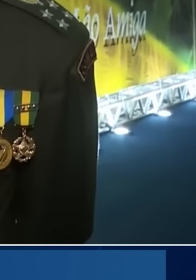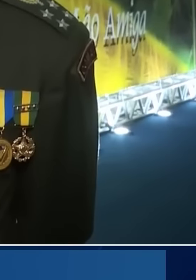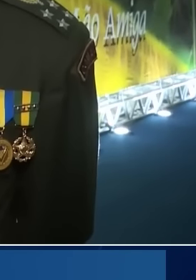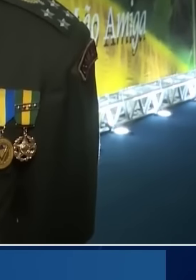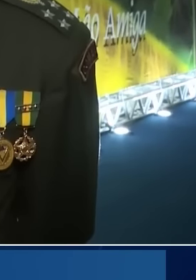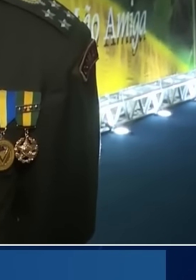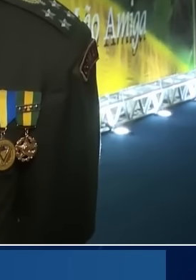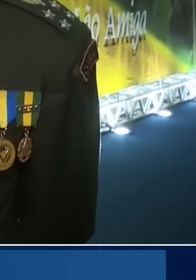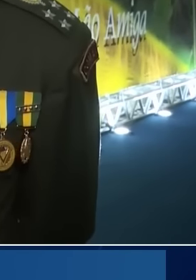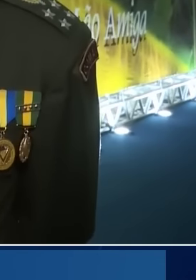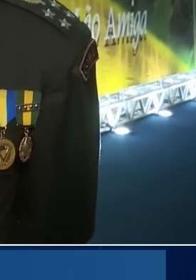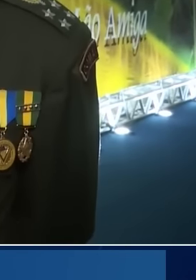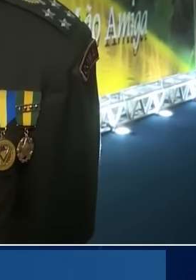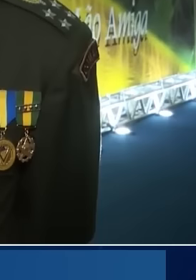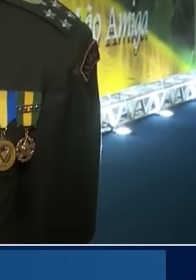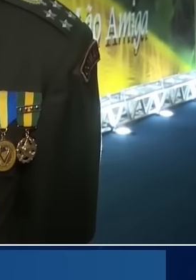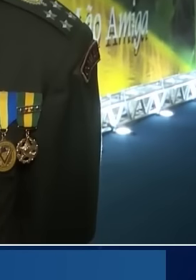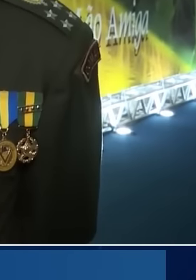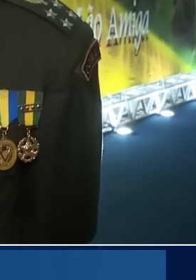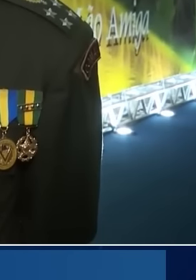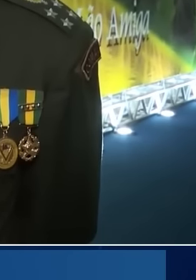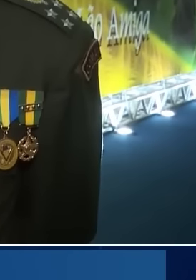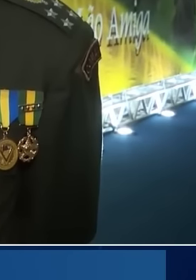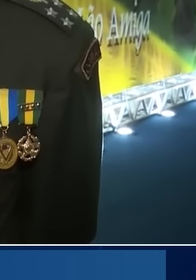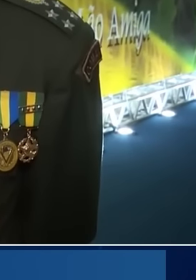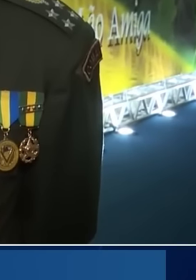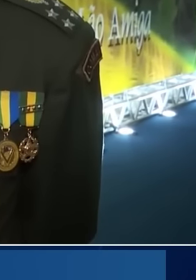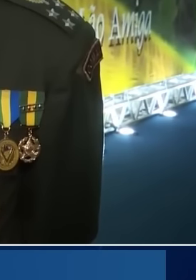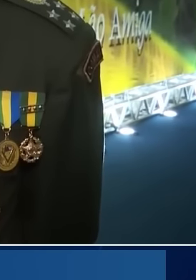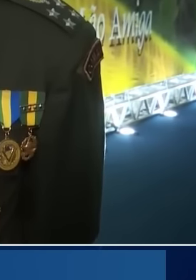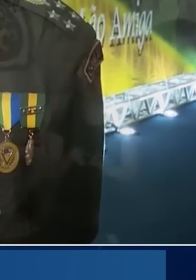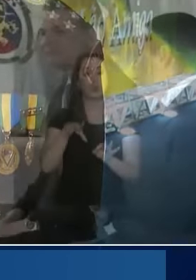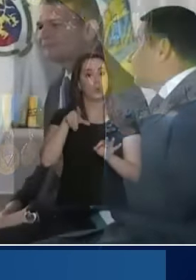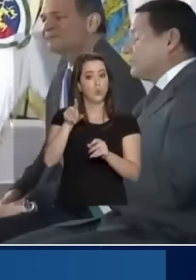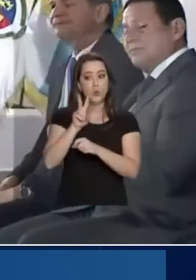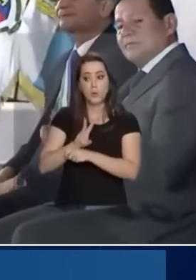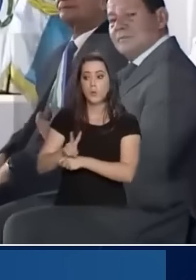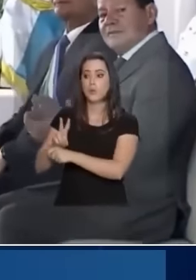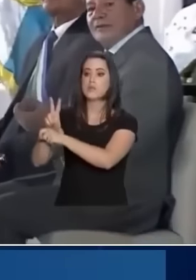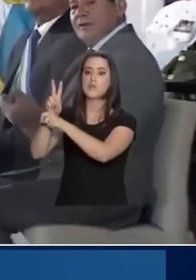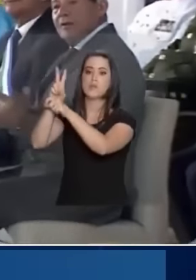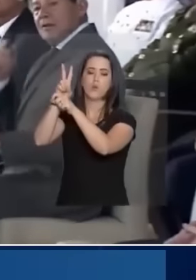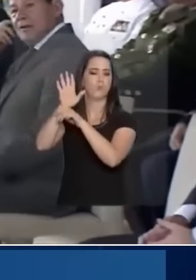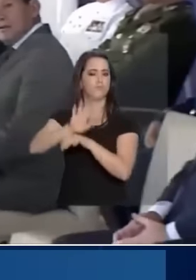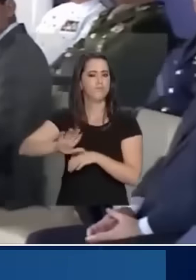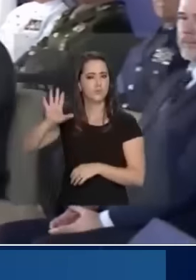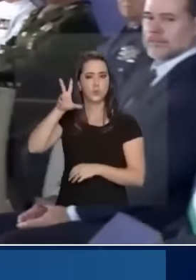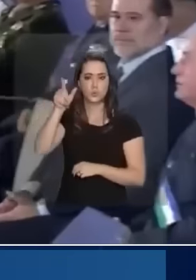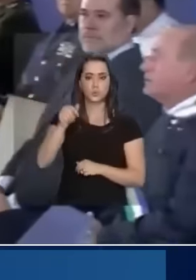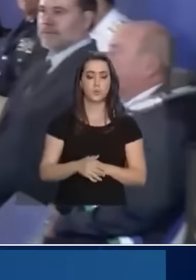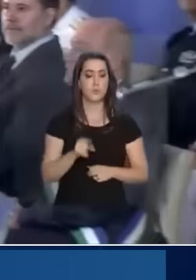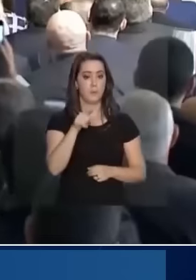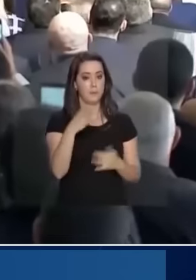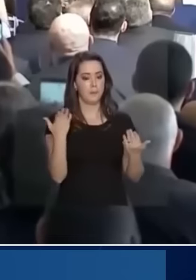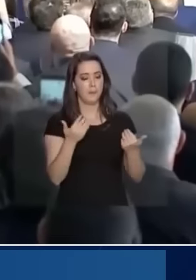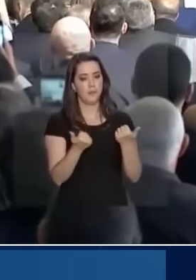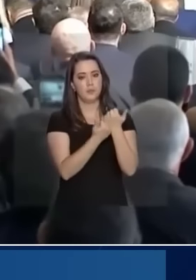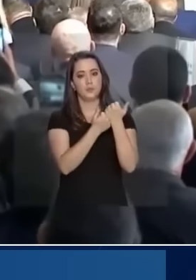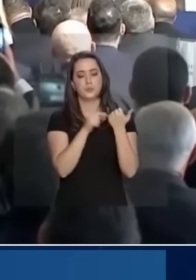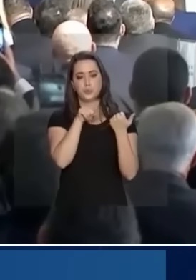que a gente tem que discernir entre esse que é um absurdo político né O que a gente deve fazer olhar para trás de novo e falar assim